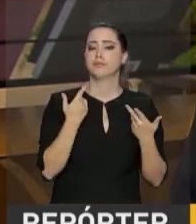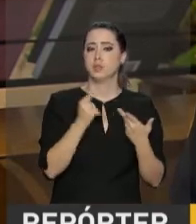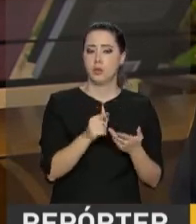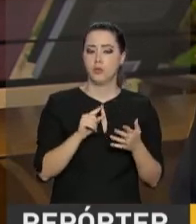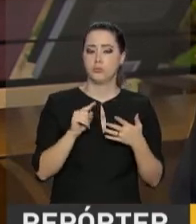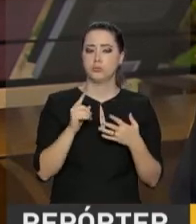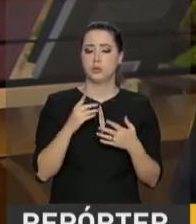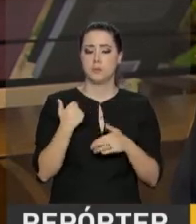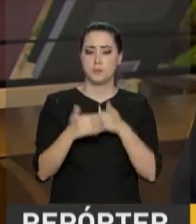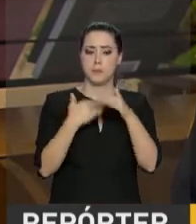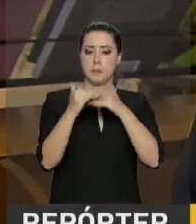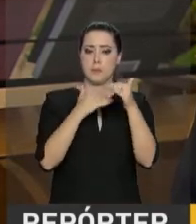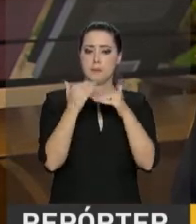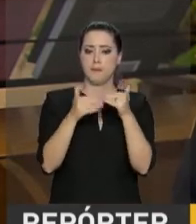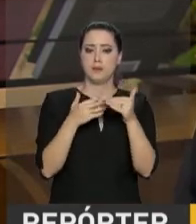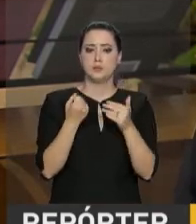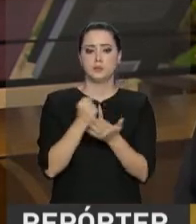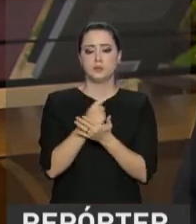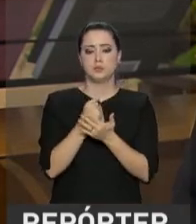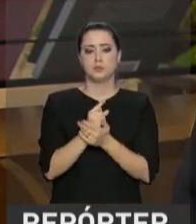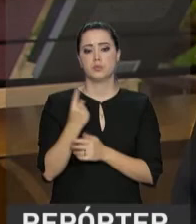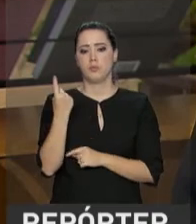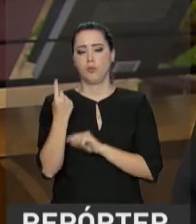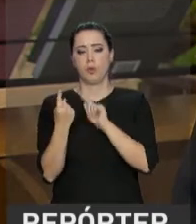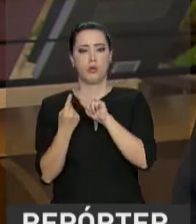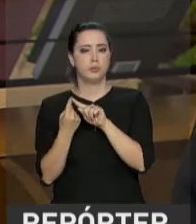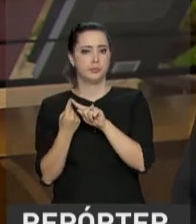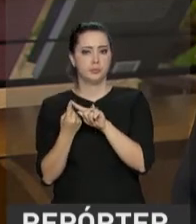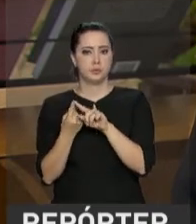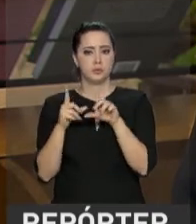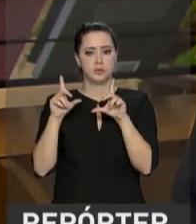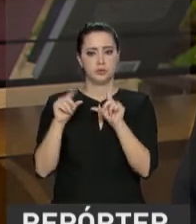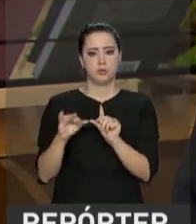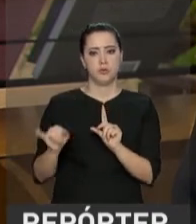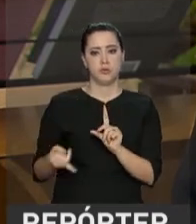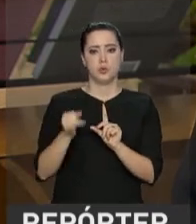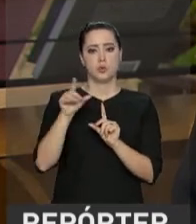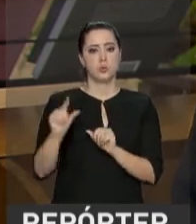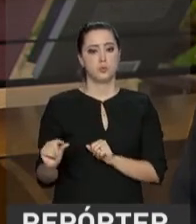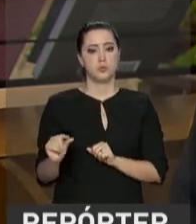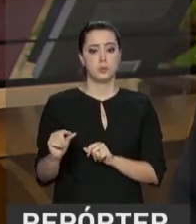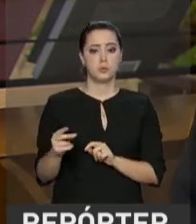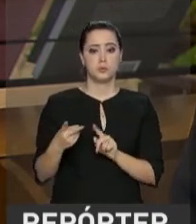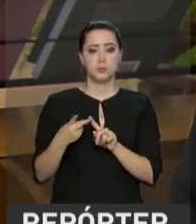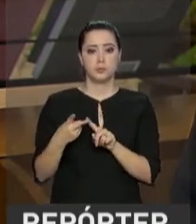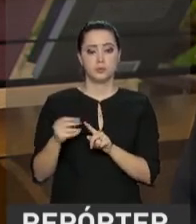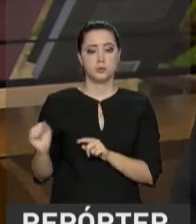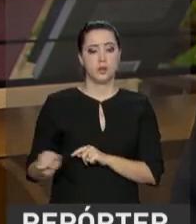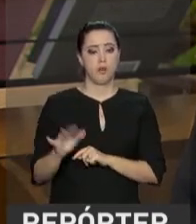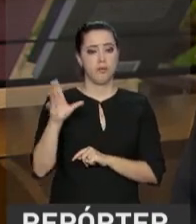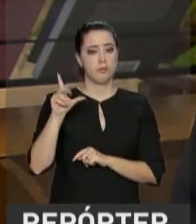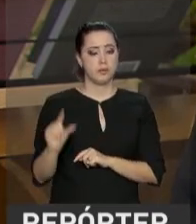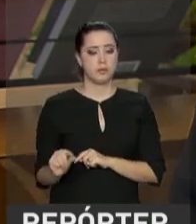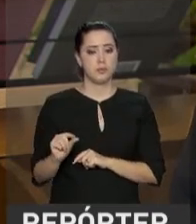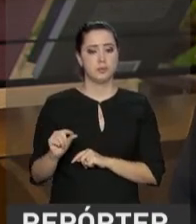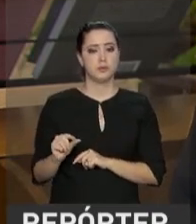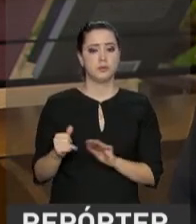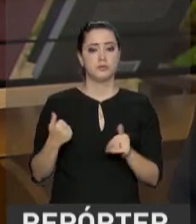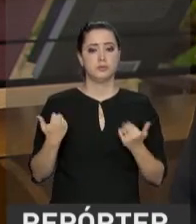esse aumento do consumo de um lado é a redução da taxa de juros a queda na inflação